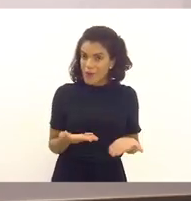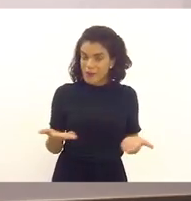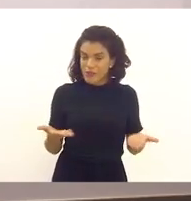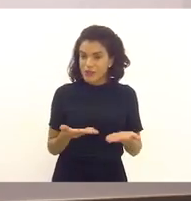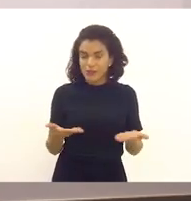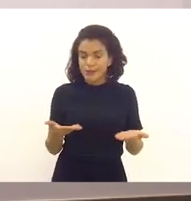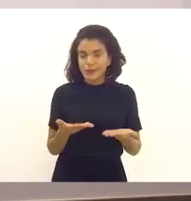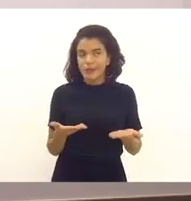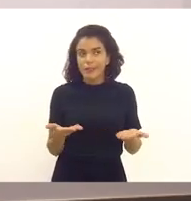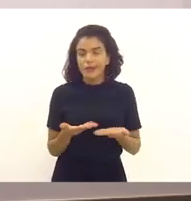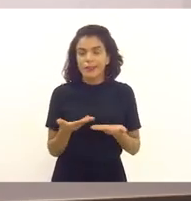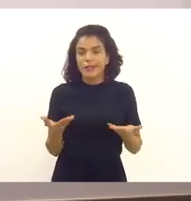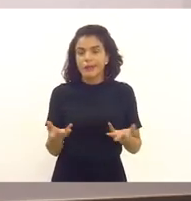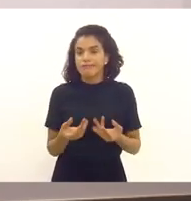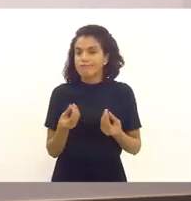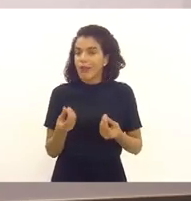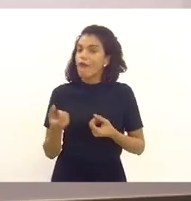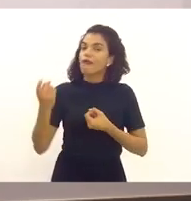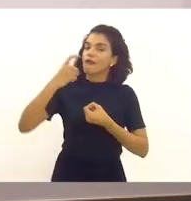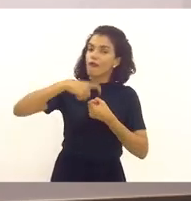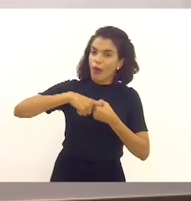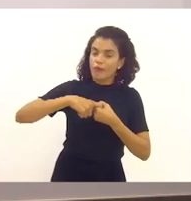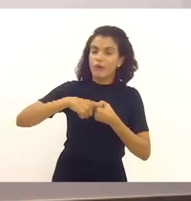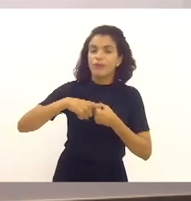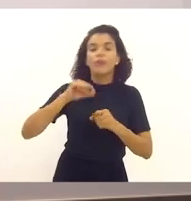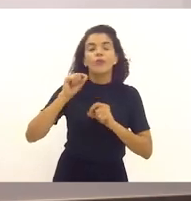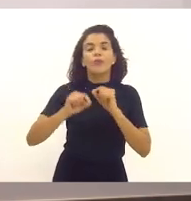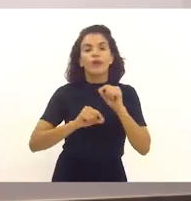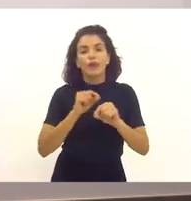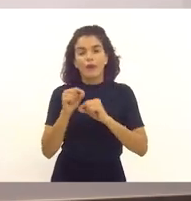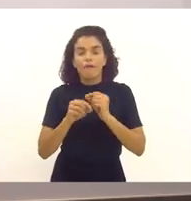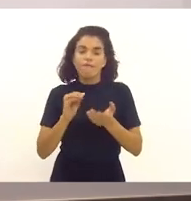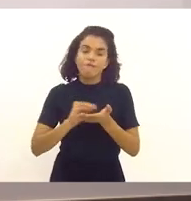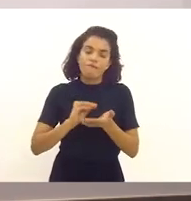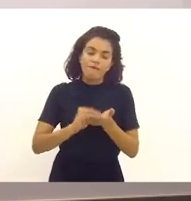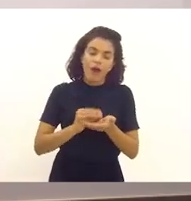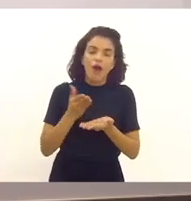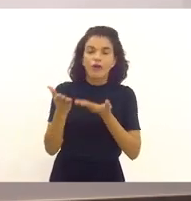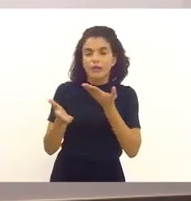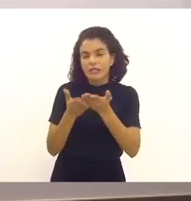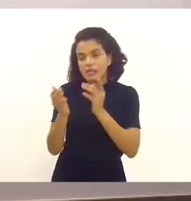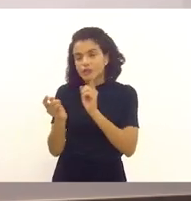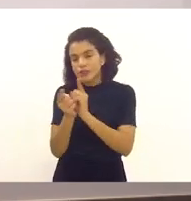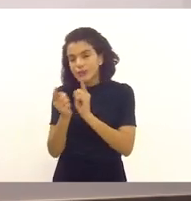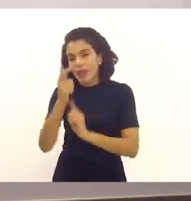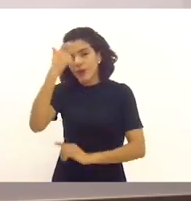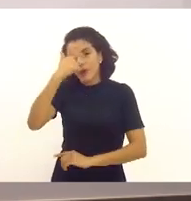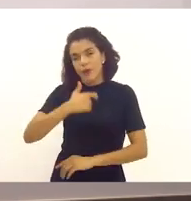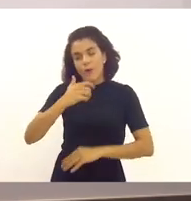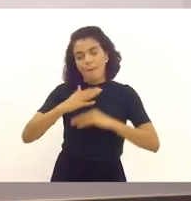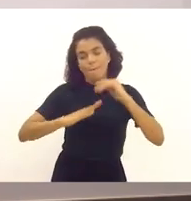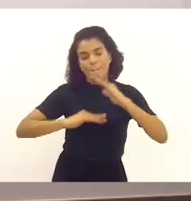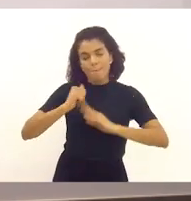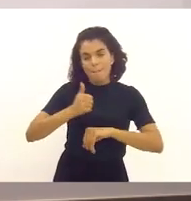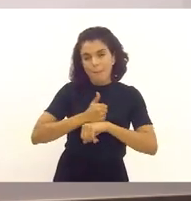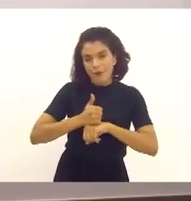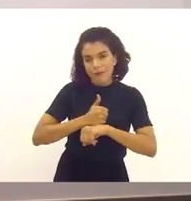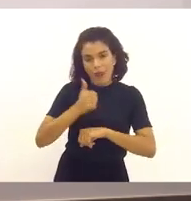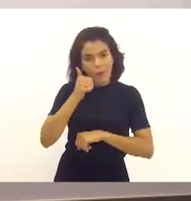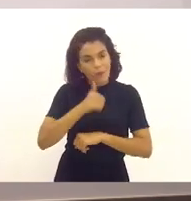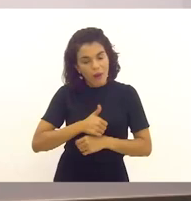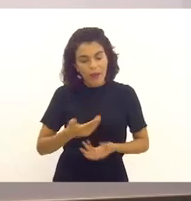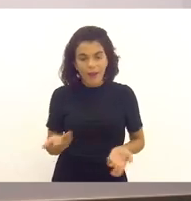são elas voltam que é a questão da falta de atendimento de mulher né majoritariamente mulher